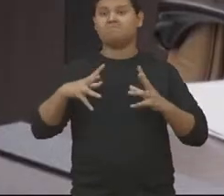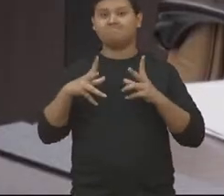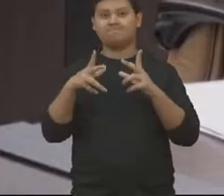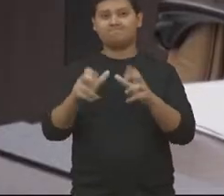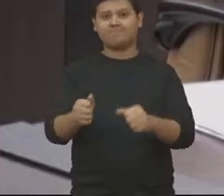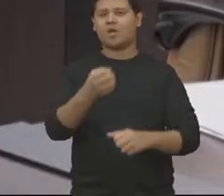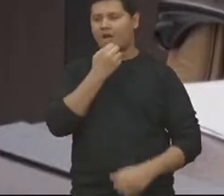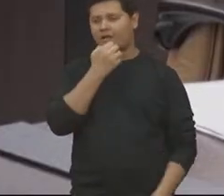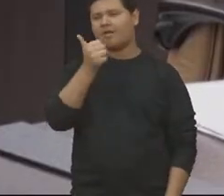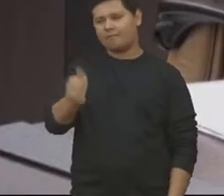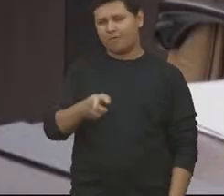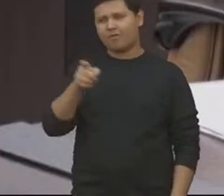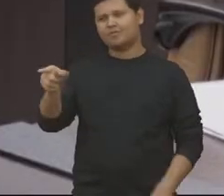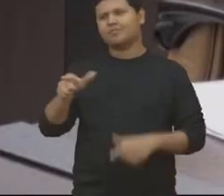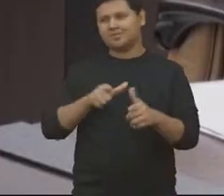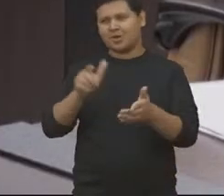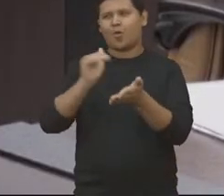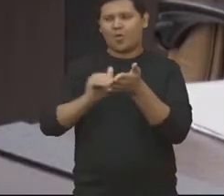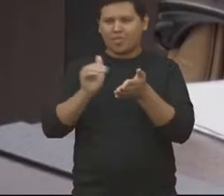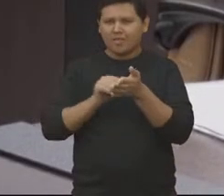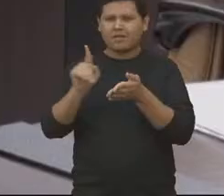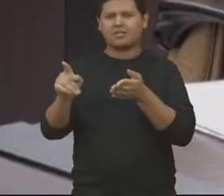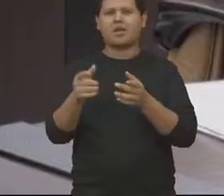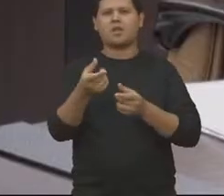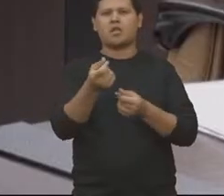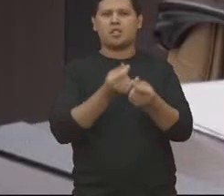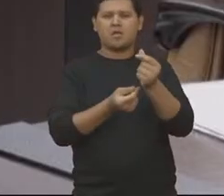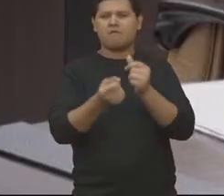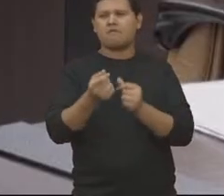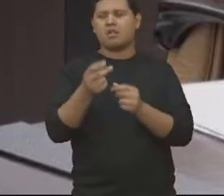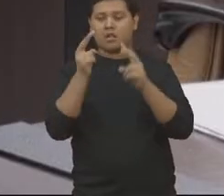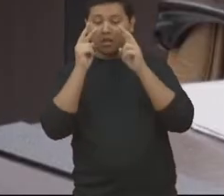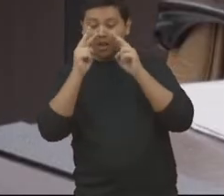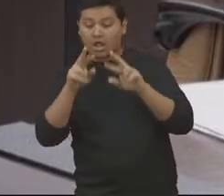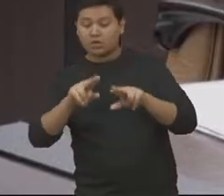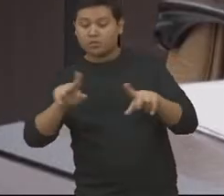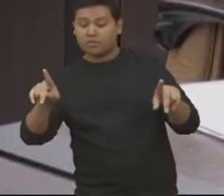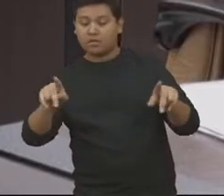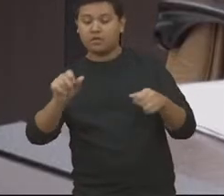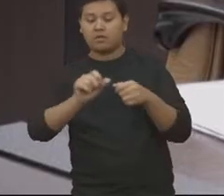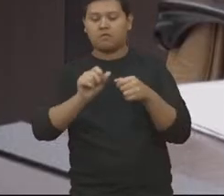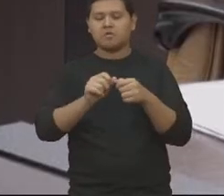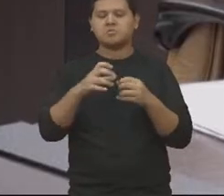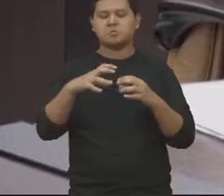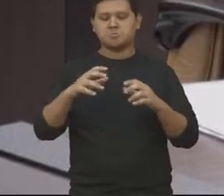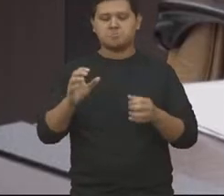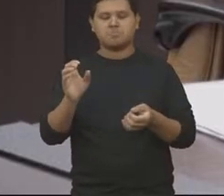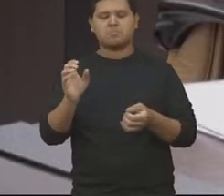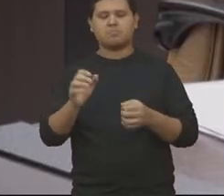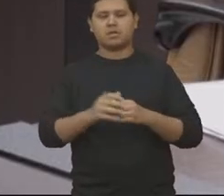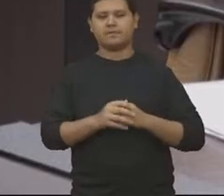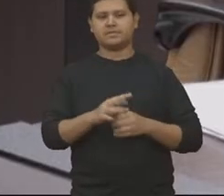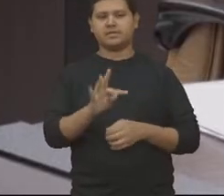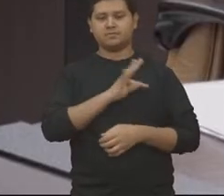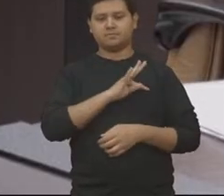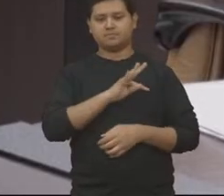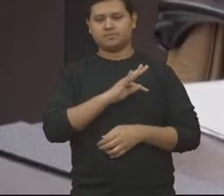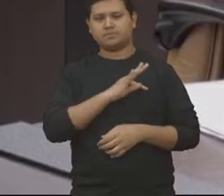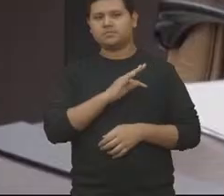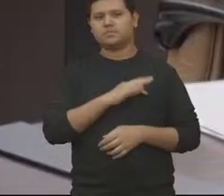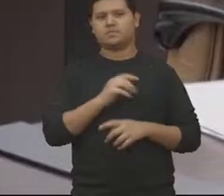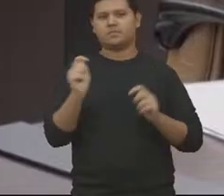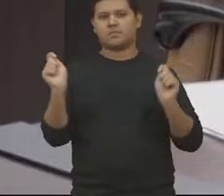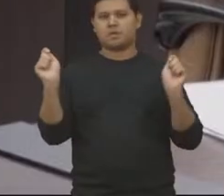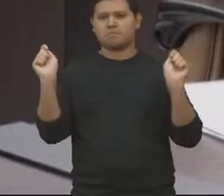que você está lá como secretário de Finanças, com um olhar diferenciado, com uma capacidade jovial